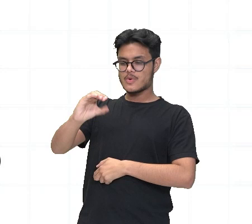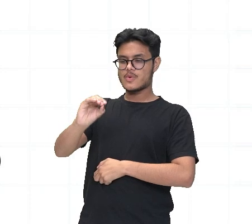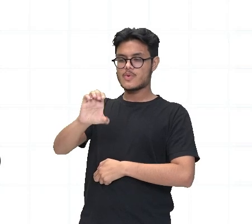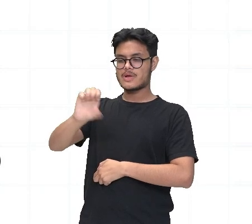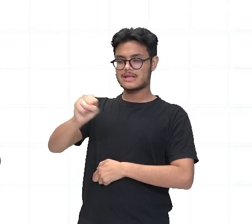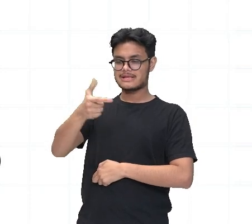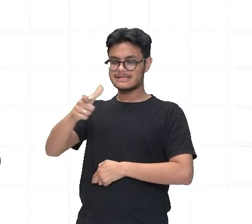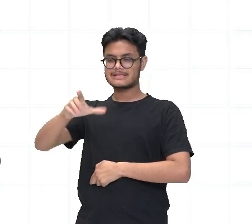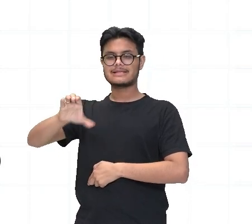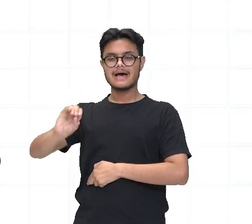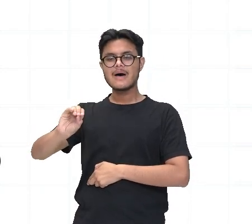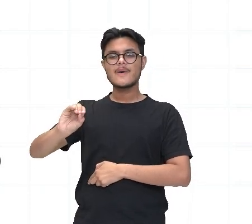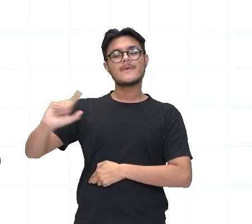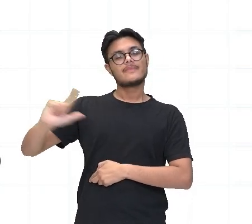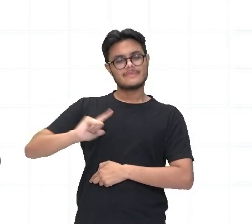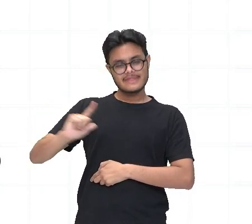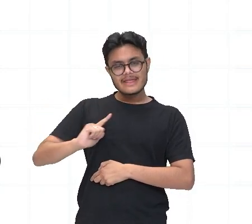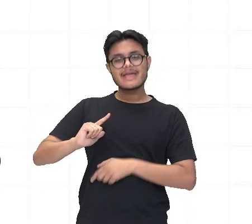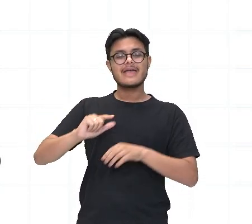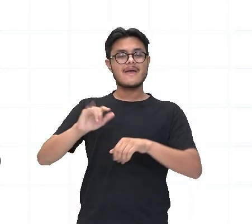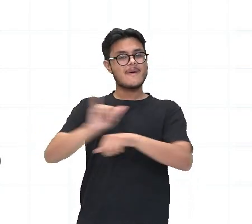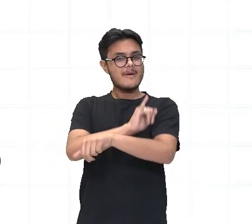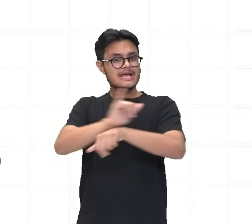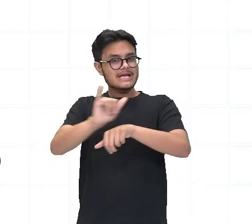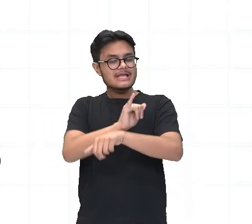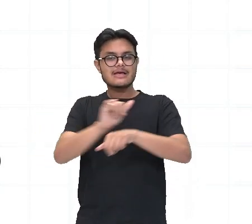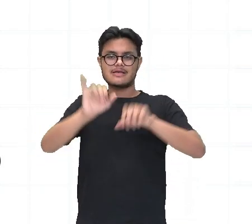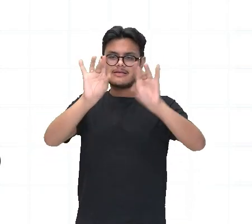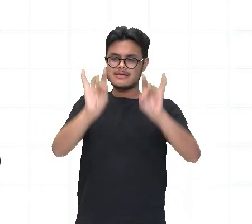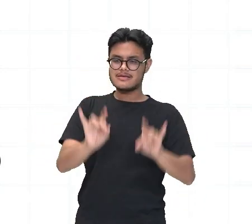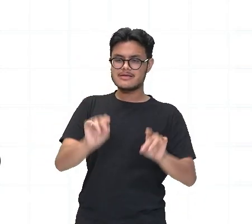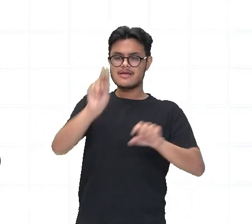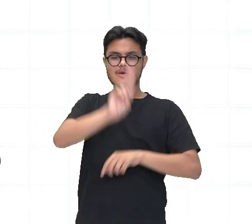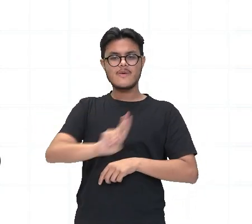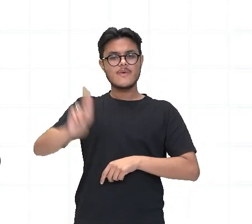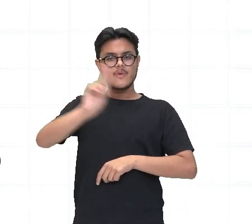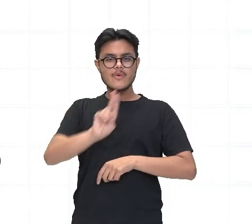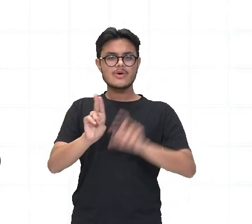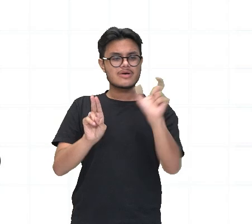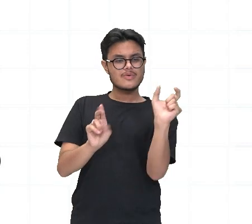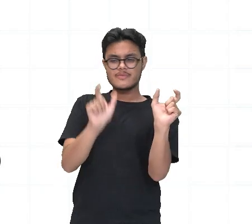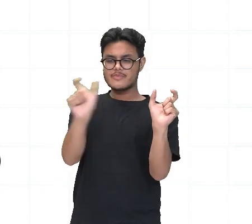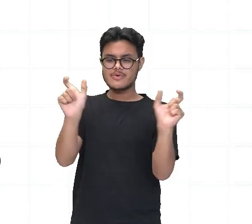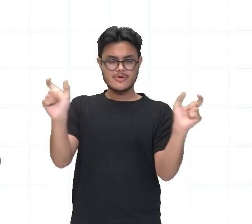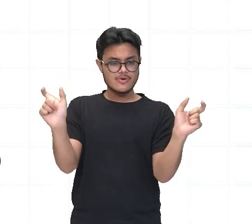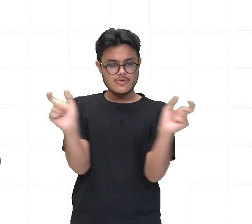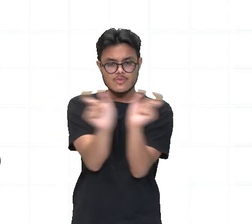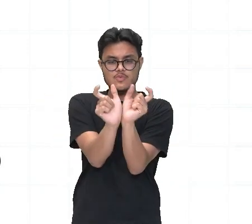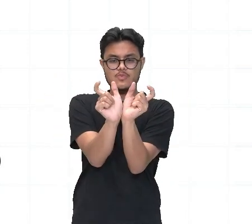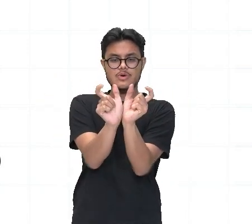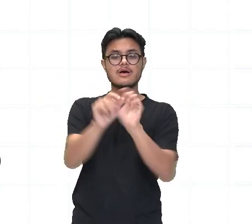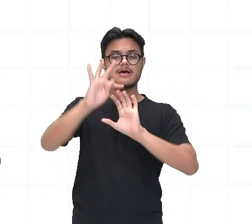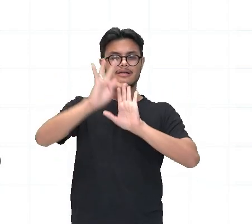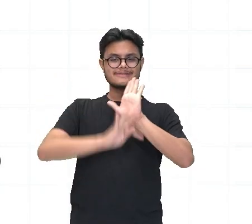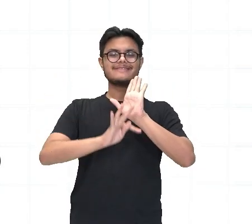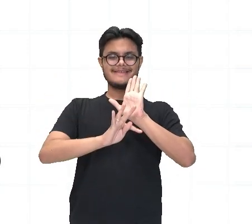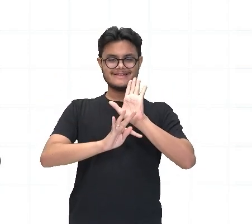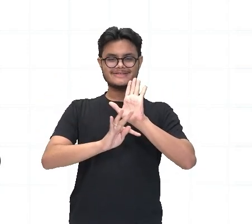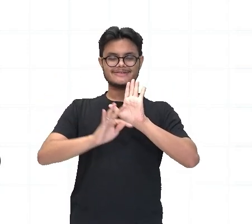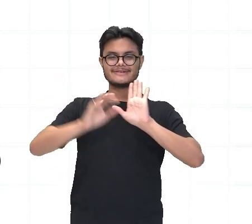nesses mecanismos que são utilizados para juntar as palavras do texto,